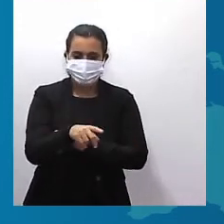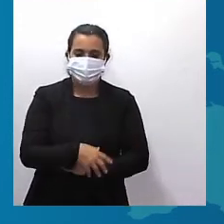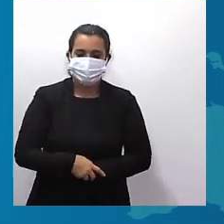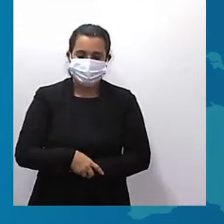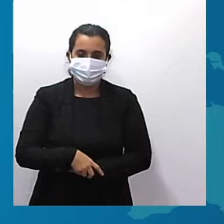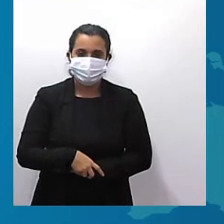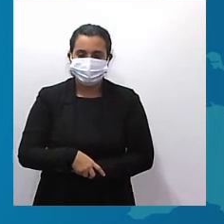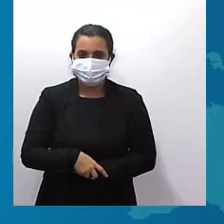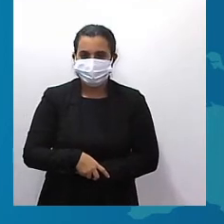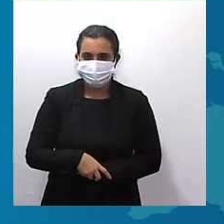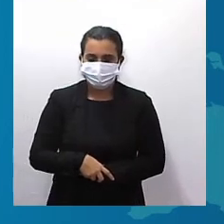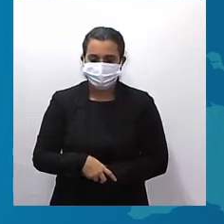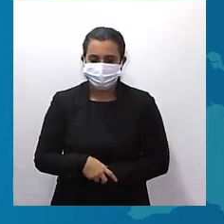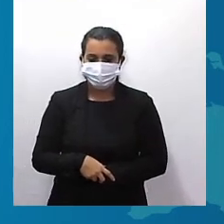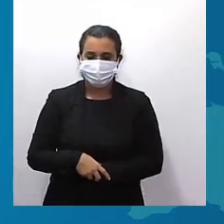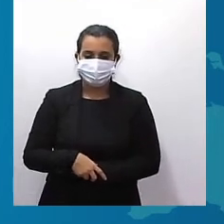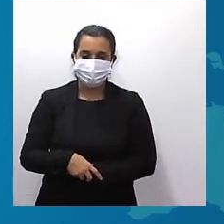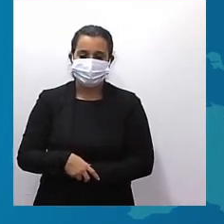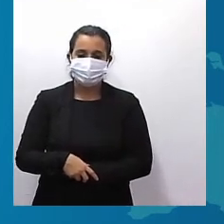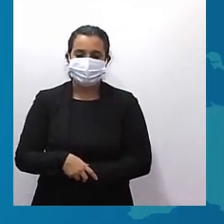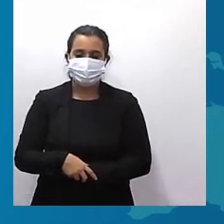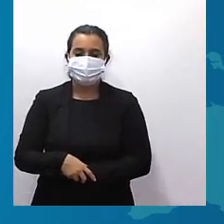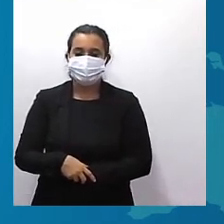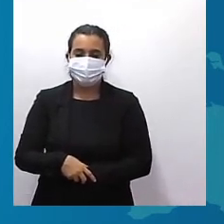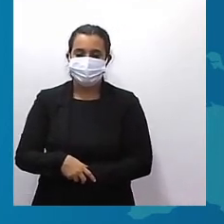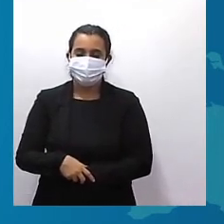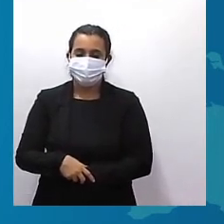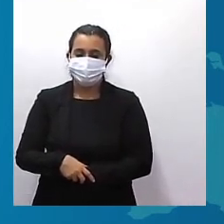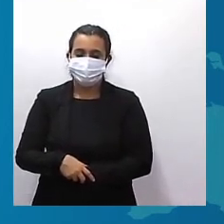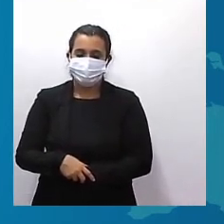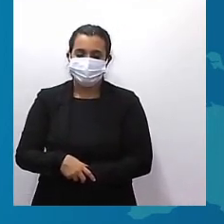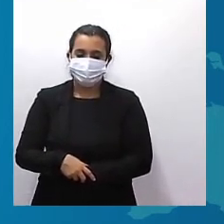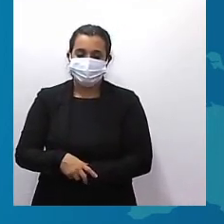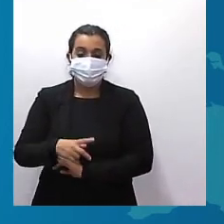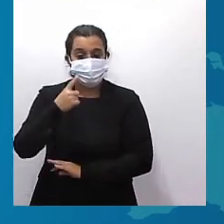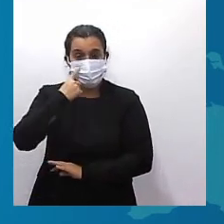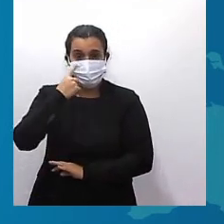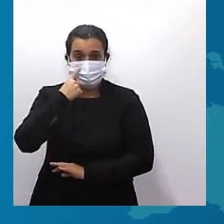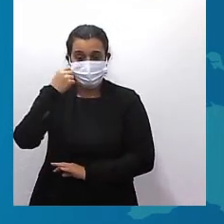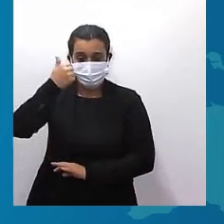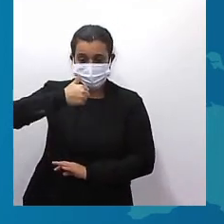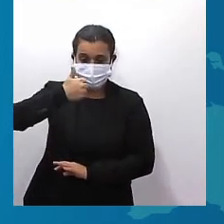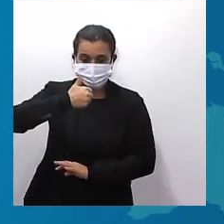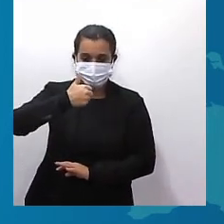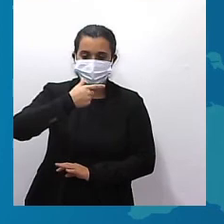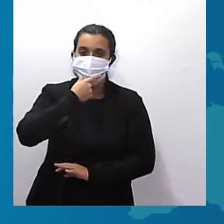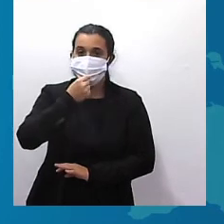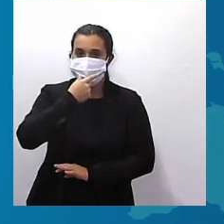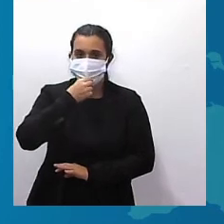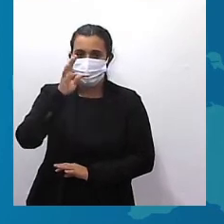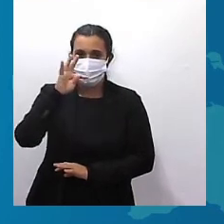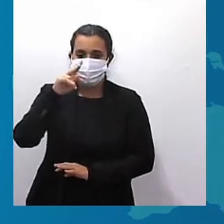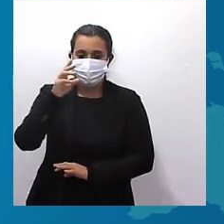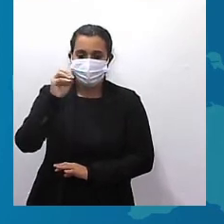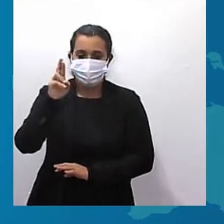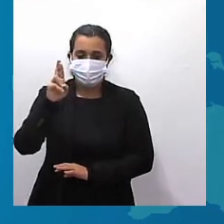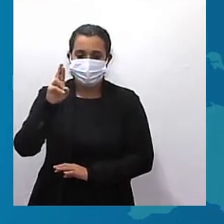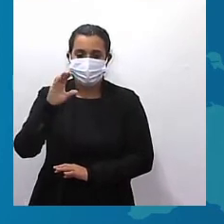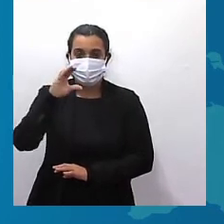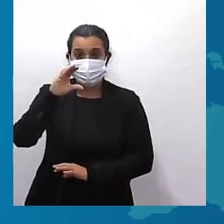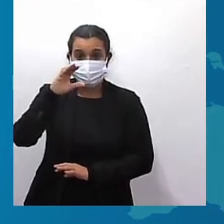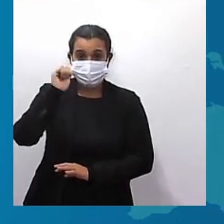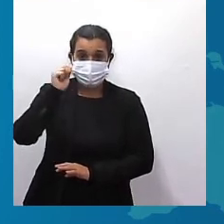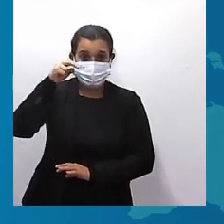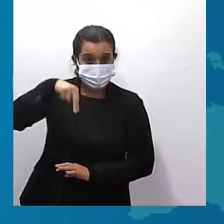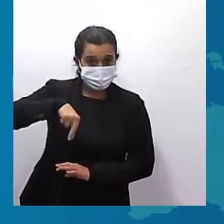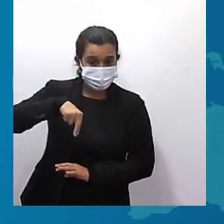gente responde yes ou no to também. Então, o primeiro ponto aí de Thor, can Thor or he